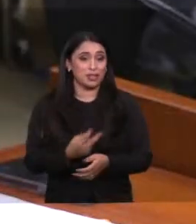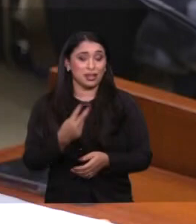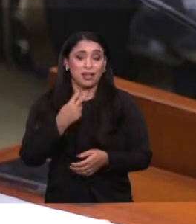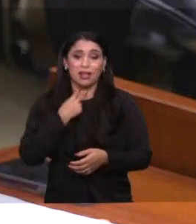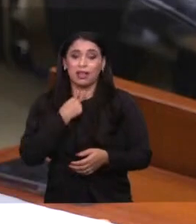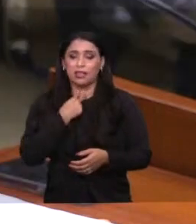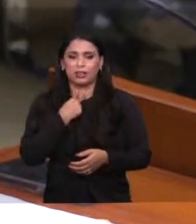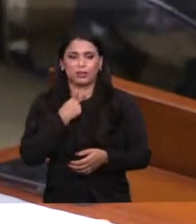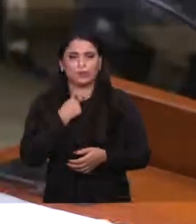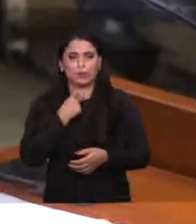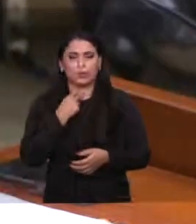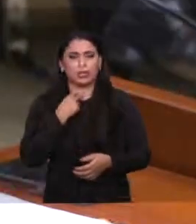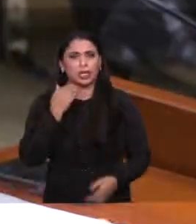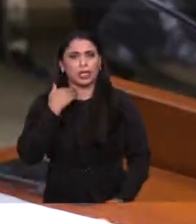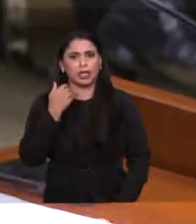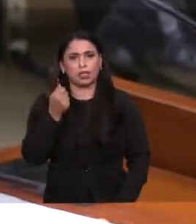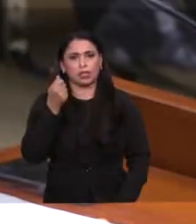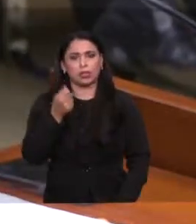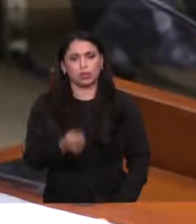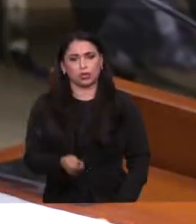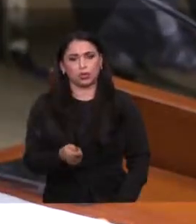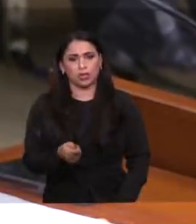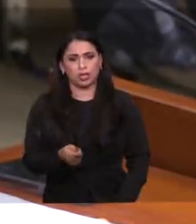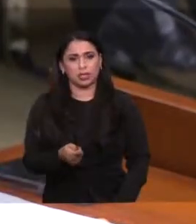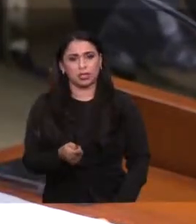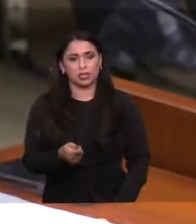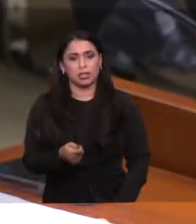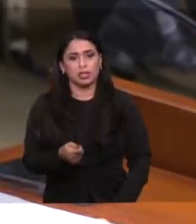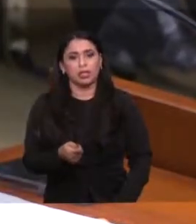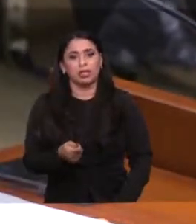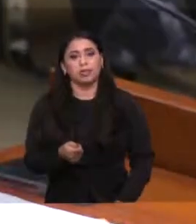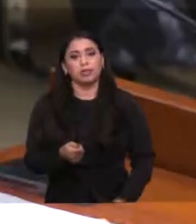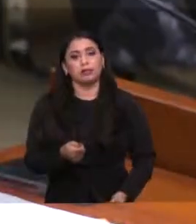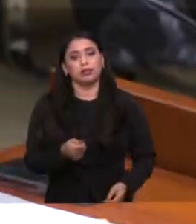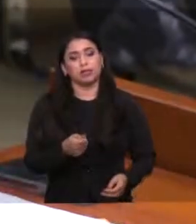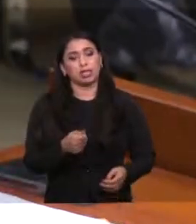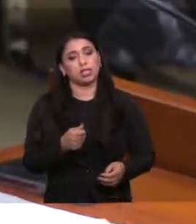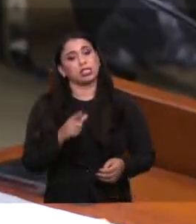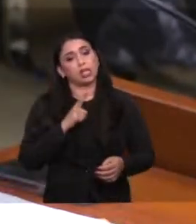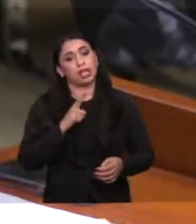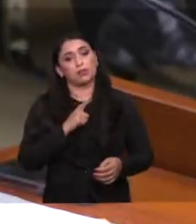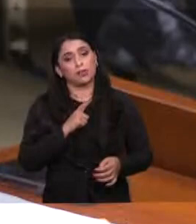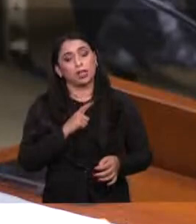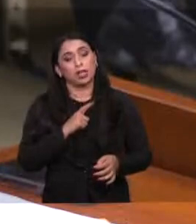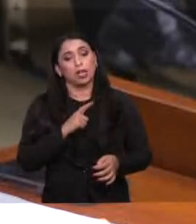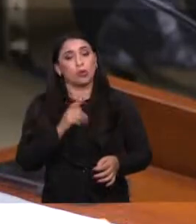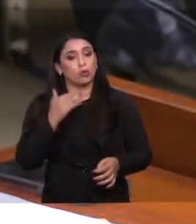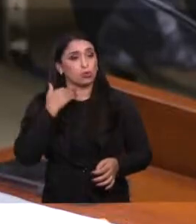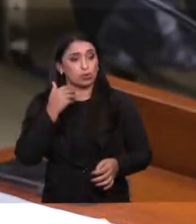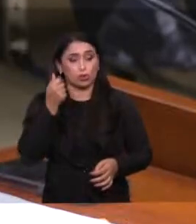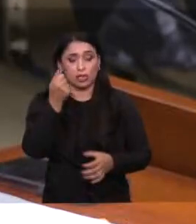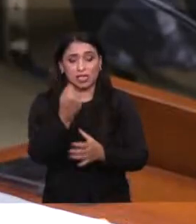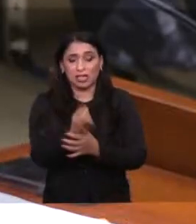poder esse juiz que praticou qualquer ato durante o juiz das garantias, ele não vai poder